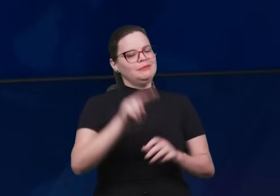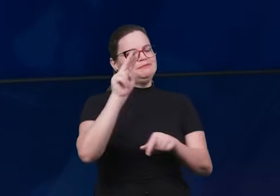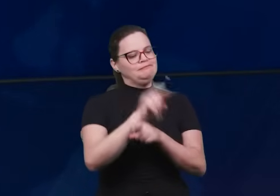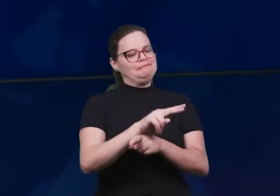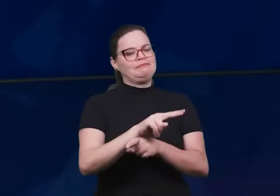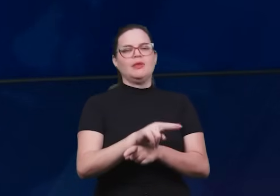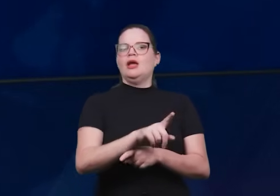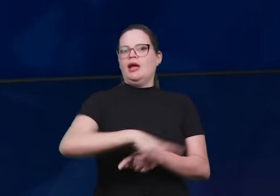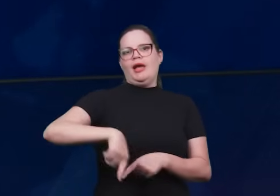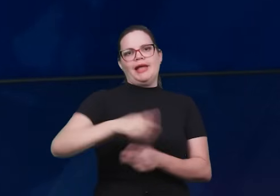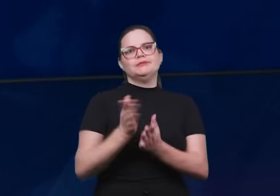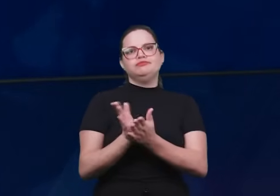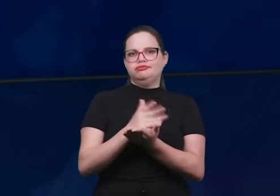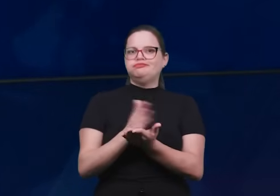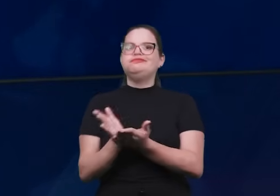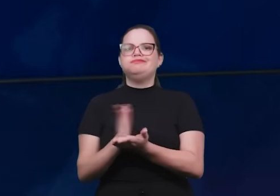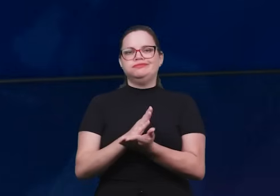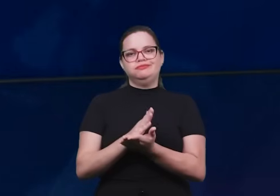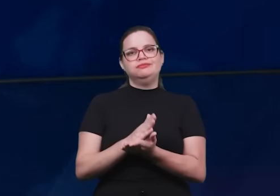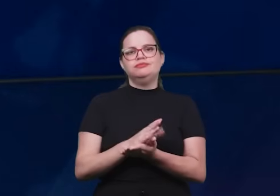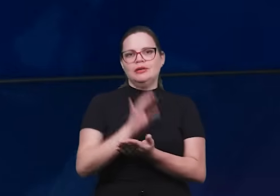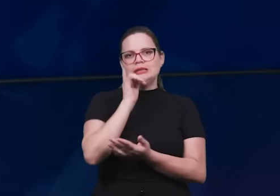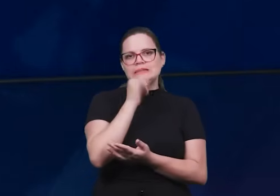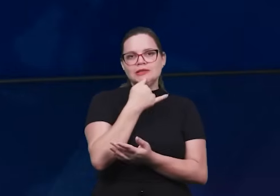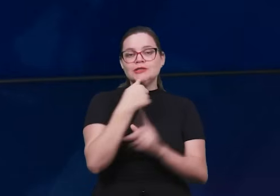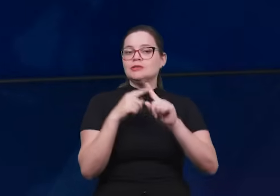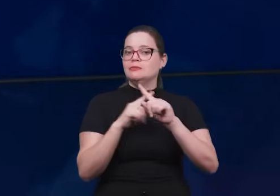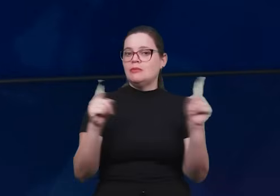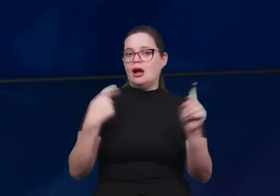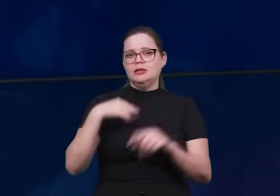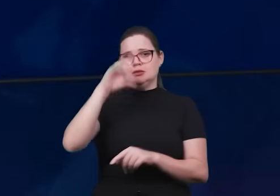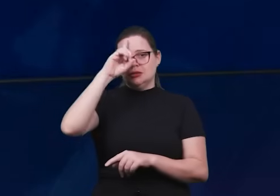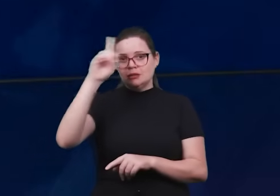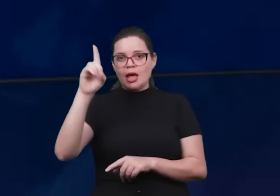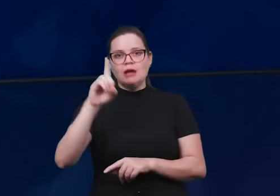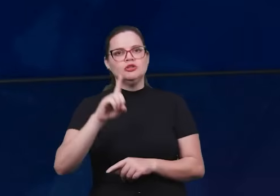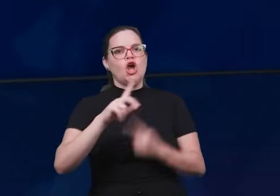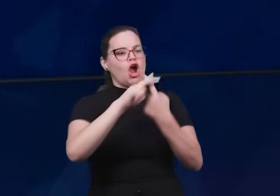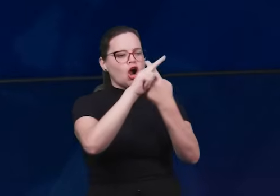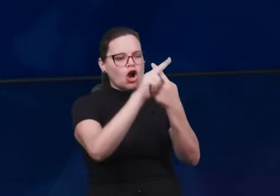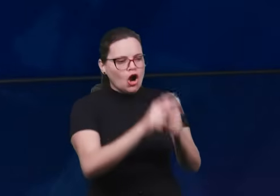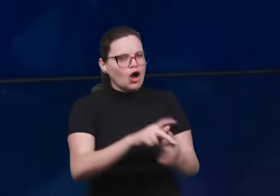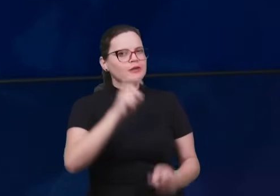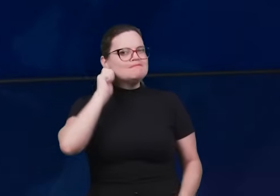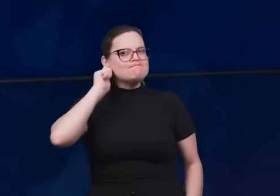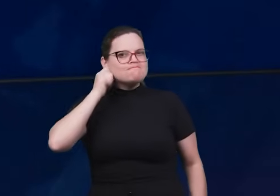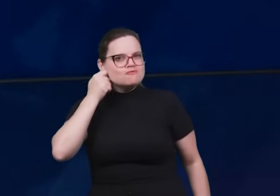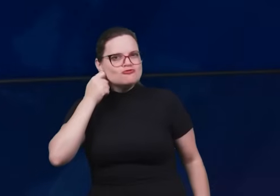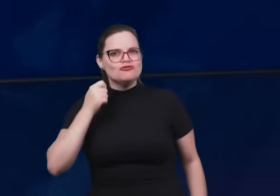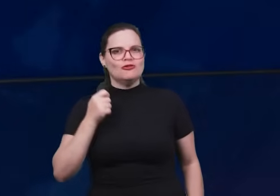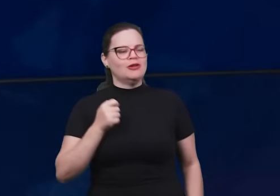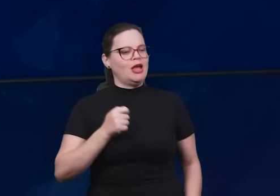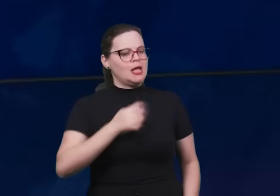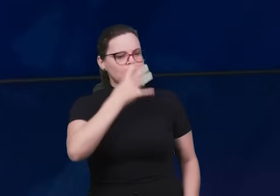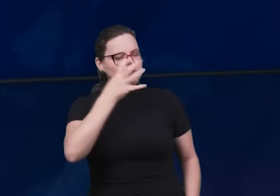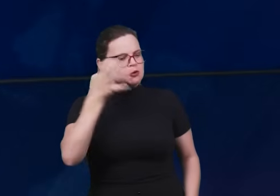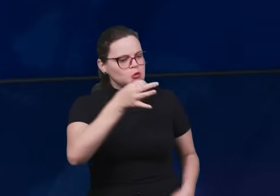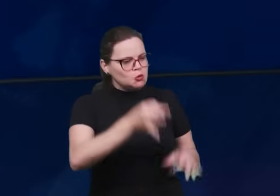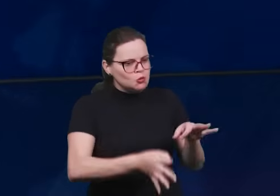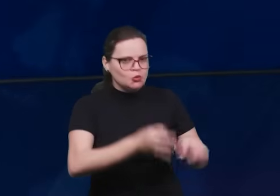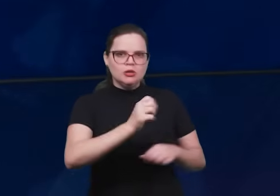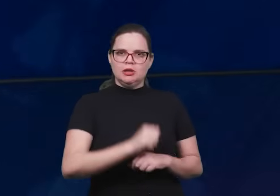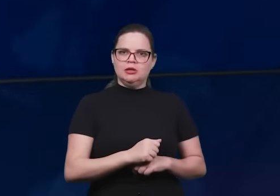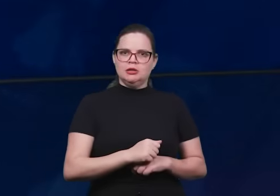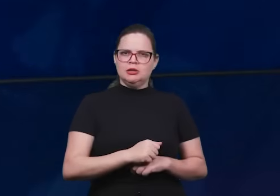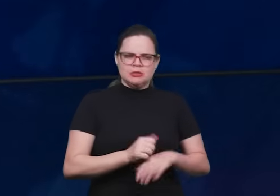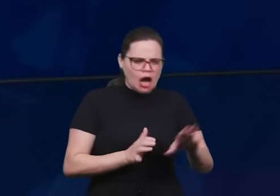lamentável inconstância no meio do seu povo. O Senhor os disciplinou por meio dos inimigos de Israel. O Senhor também